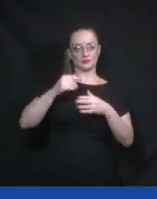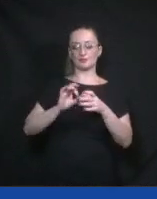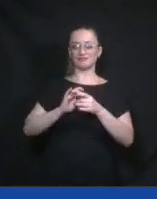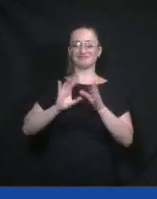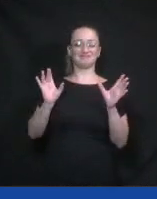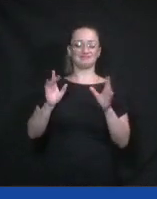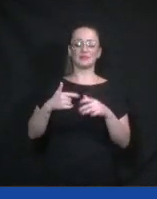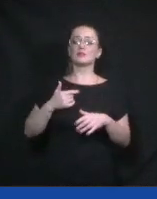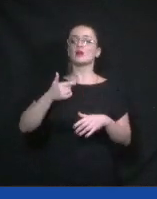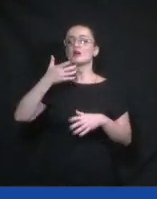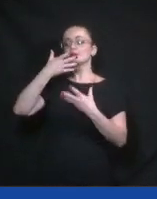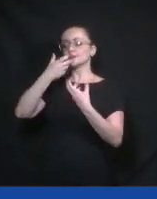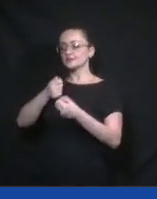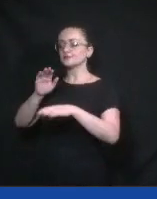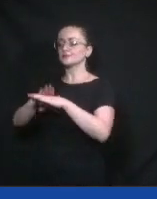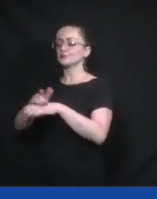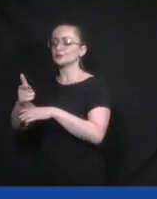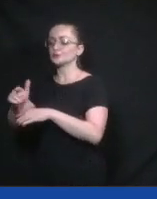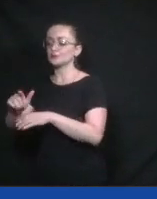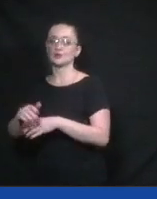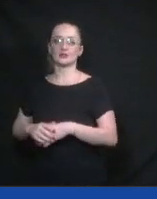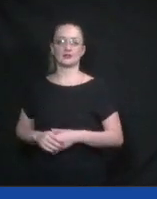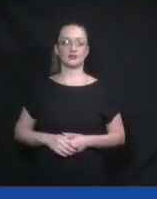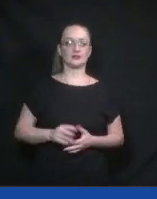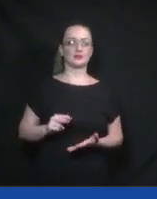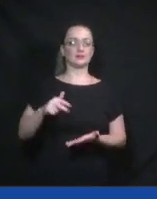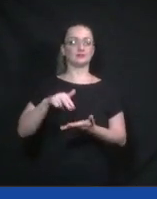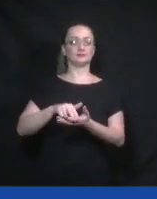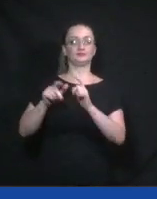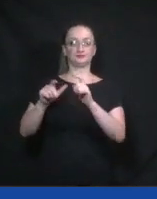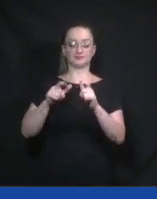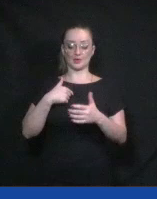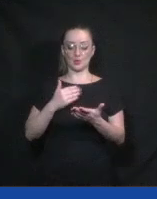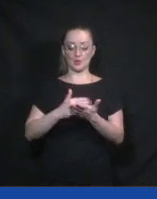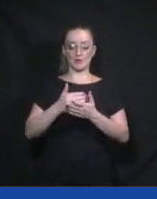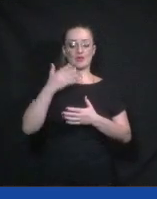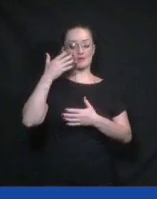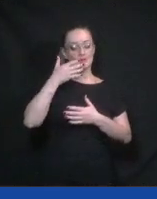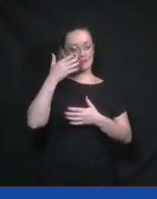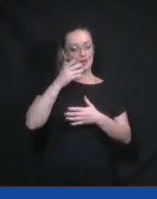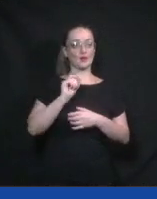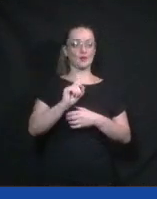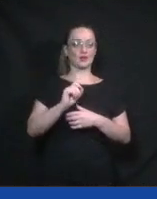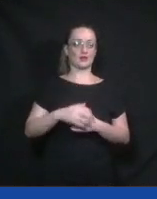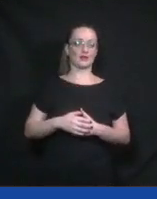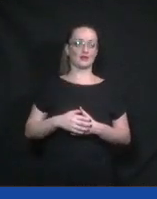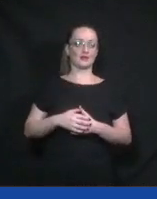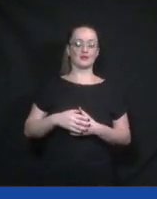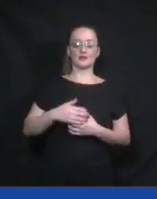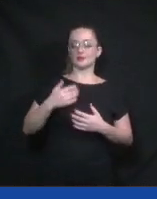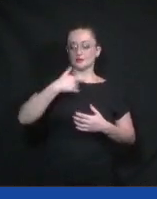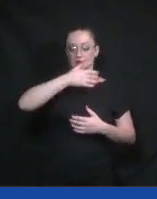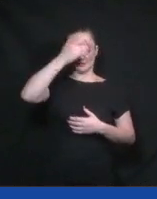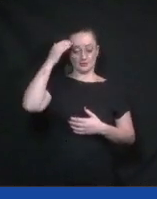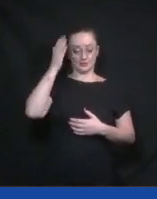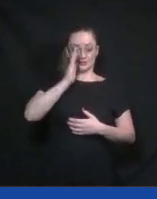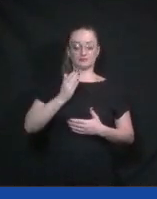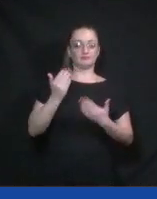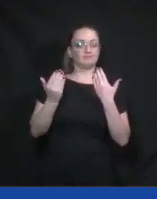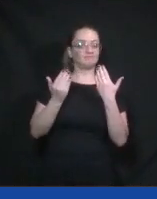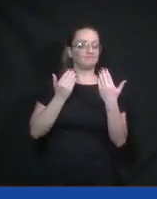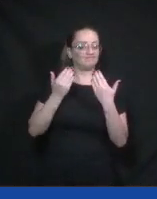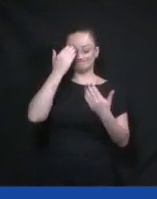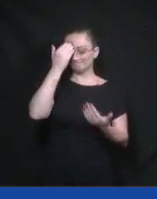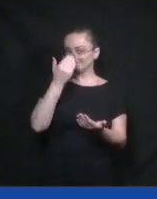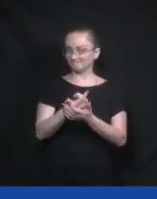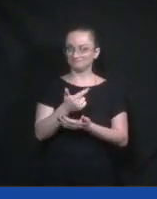para poderem fazer o que fazem estarem Onde estão eu comecei a minha fala falando sobre a desconfiança do brasileiro com alguns